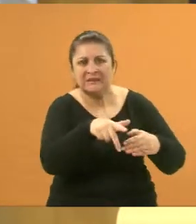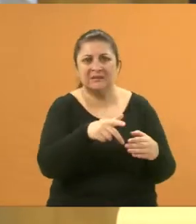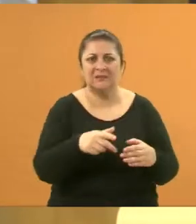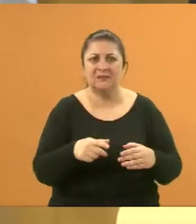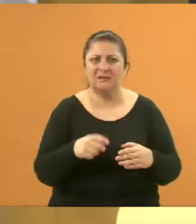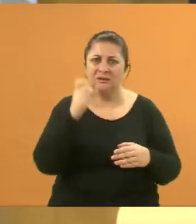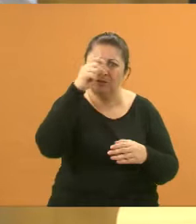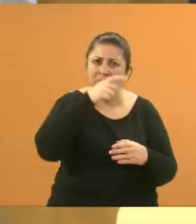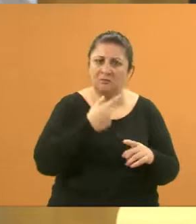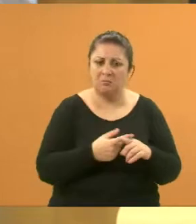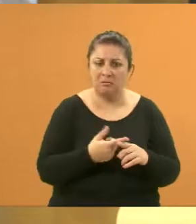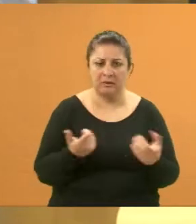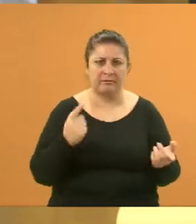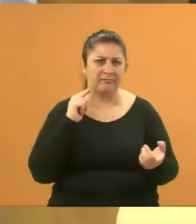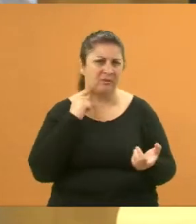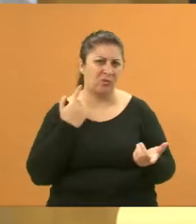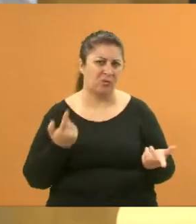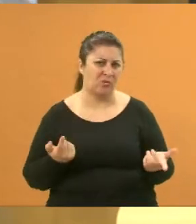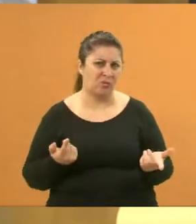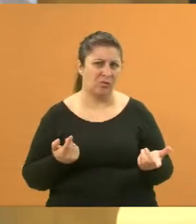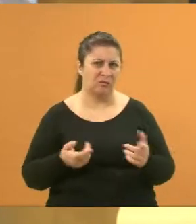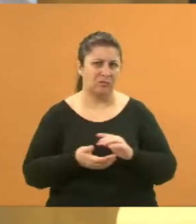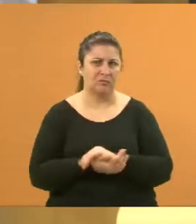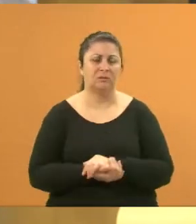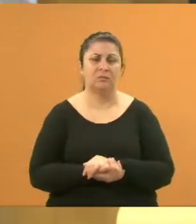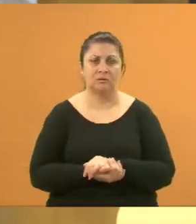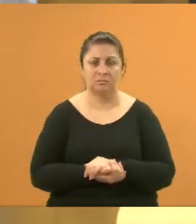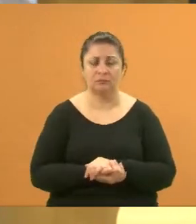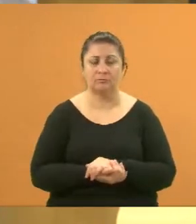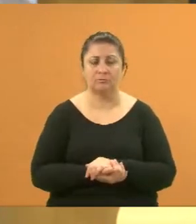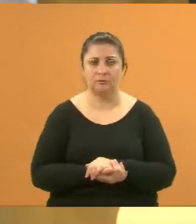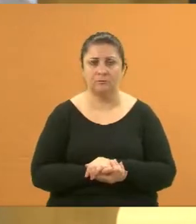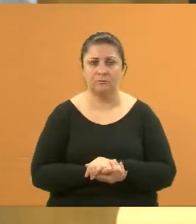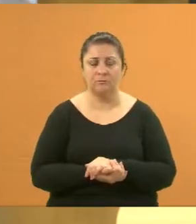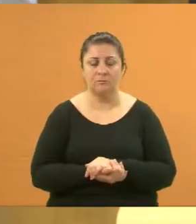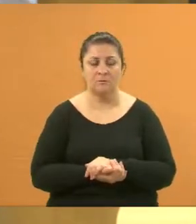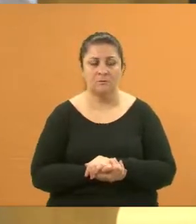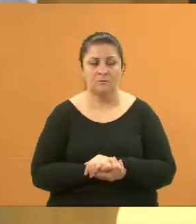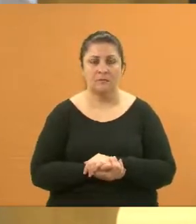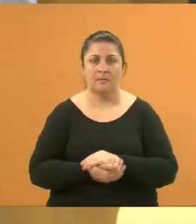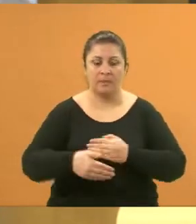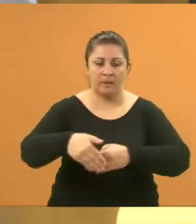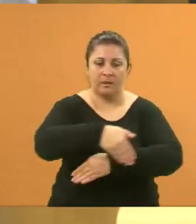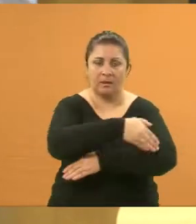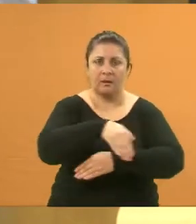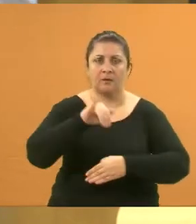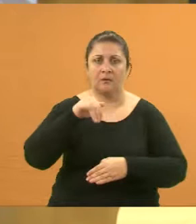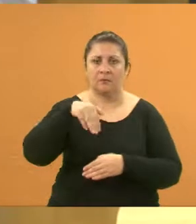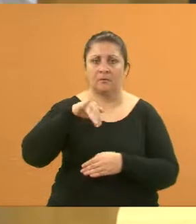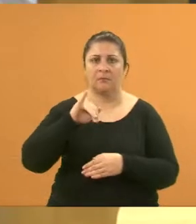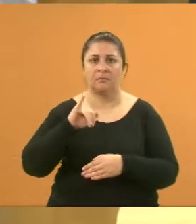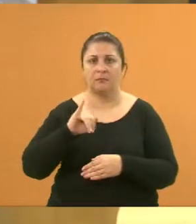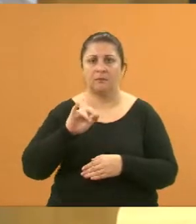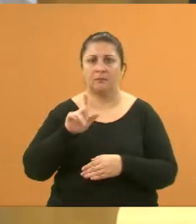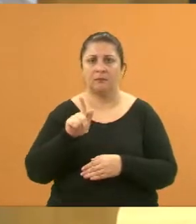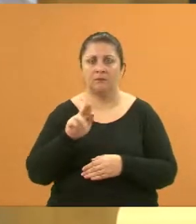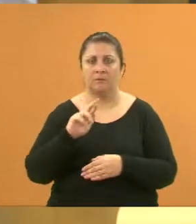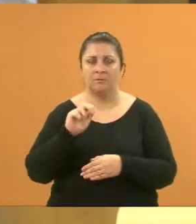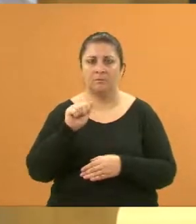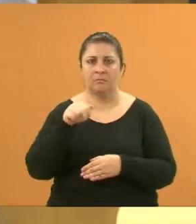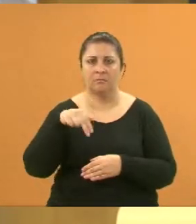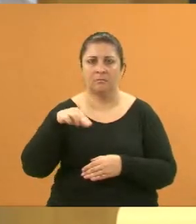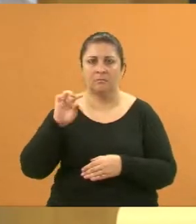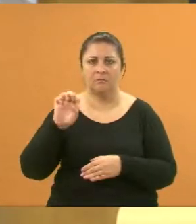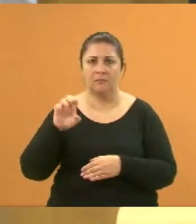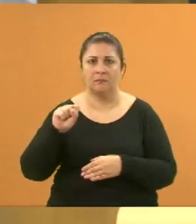segurança por conta dessa vergonha. Outra coisa, Avenida dos Migrantes, lá no Parque Meia Lua.